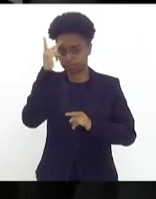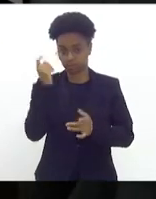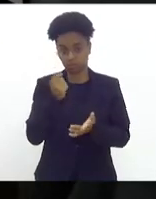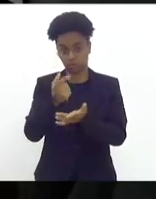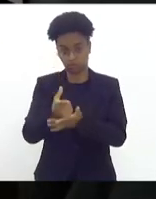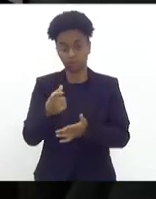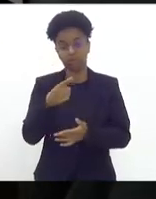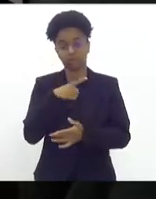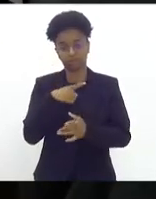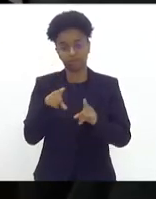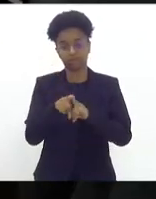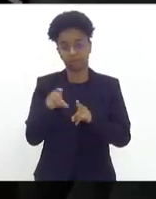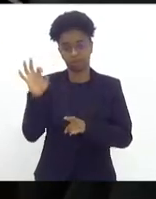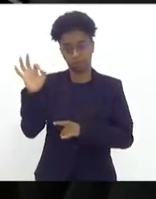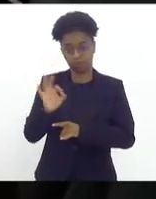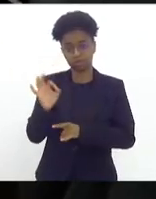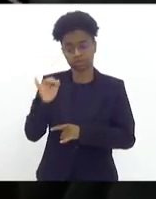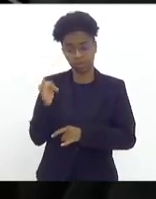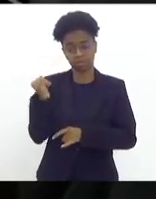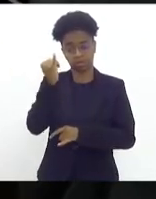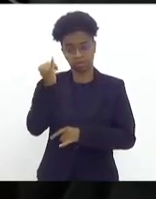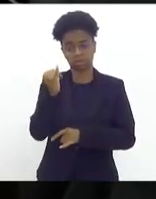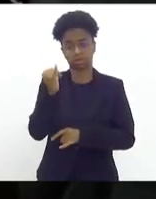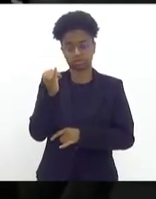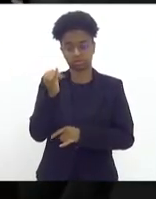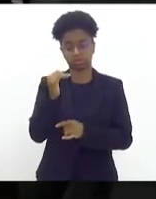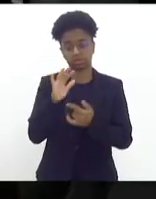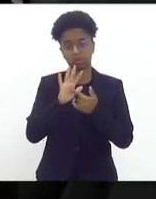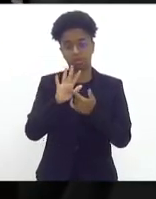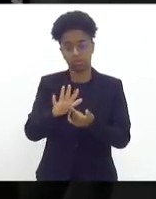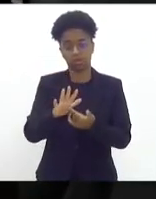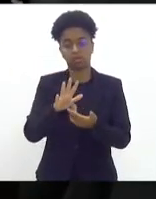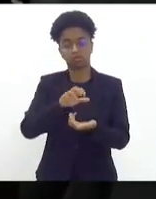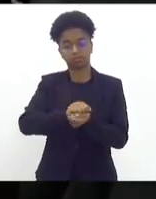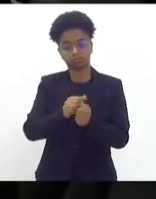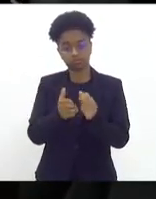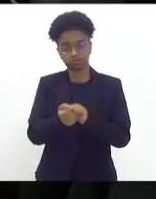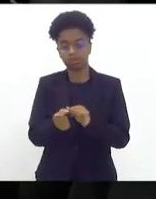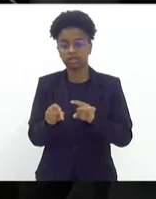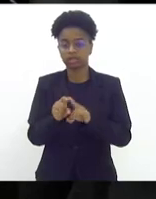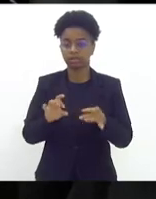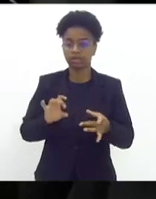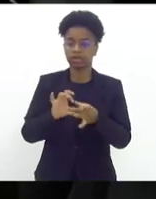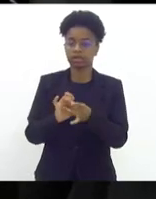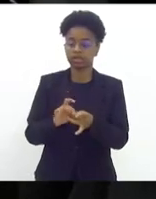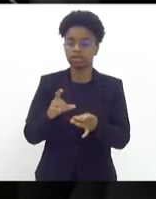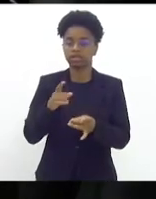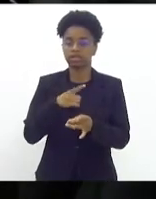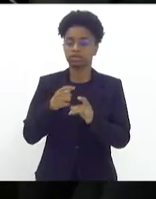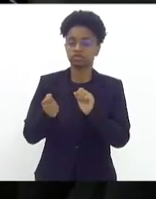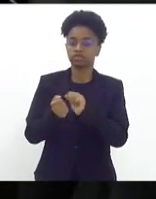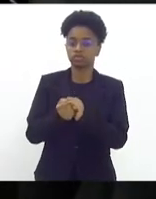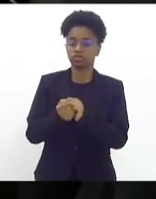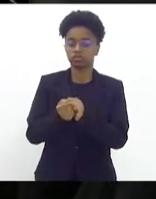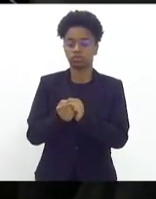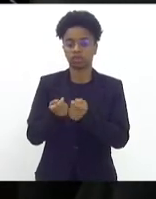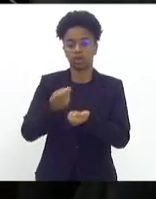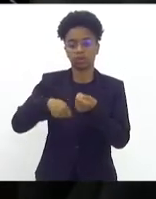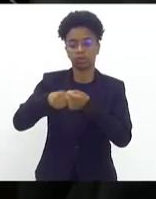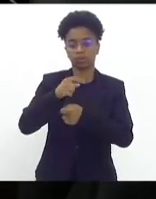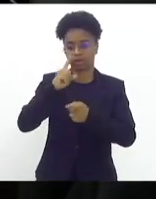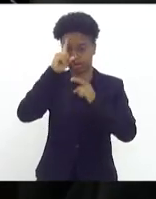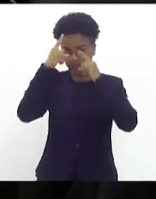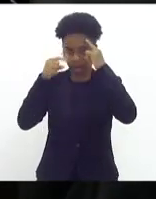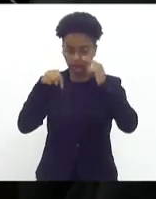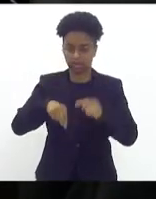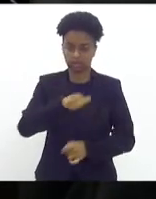consta lá, não é, um percentual bastante expressivo do artesanato que faz parte, que compõe essa economia criativa do nosso Estado do Rio